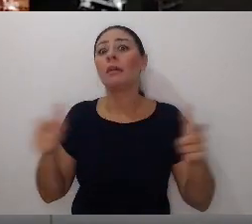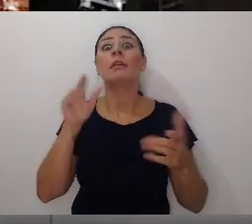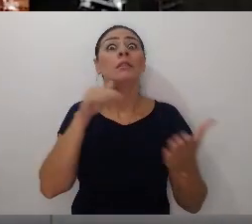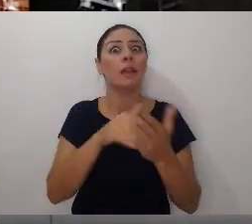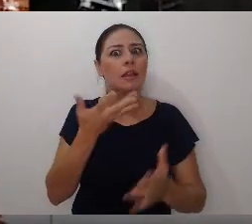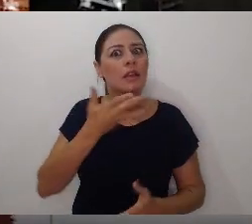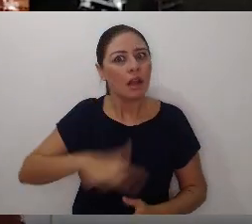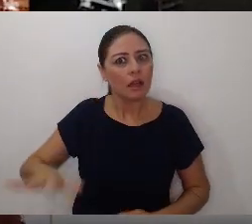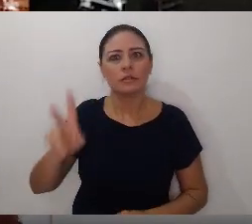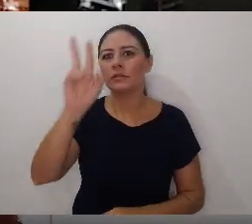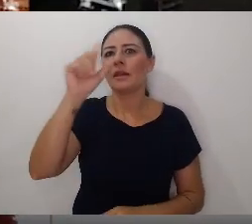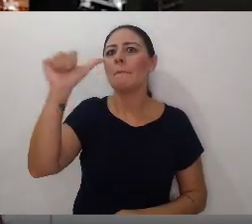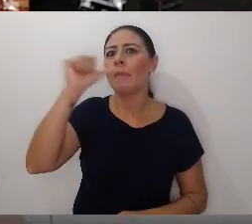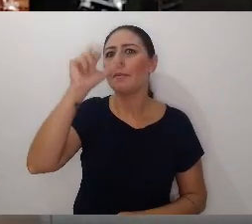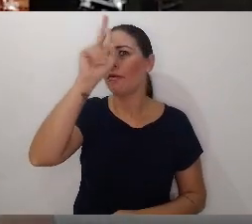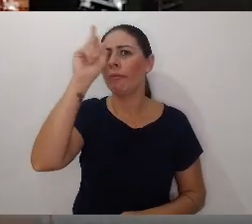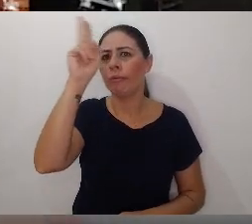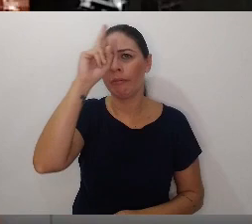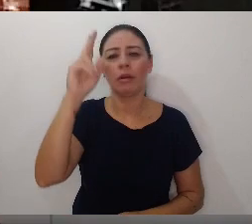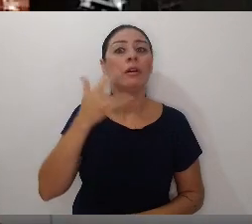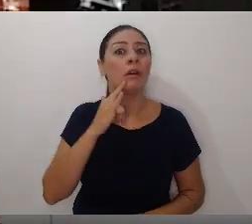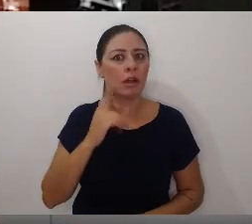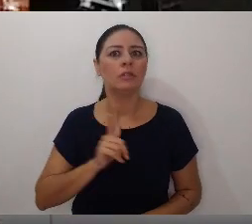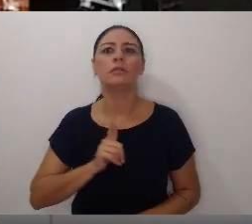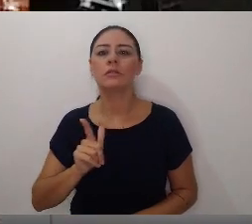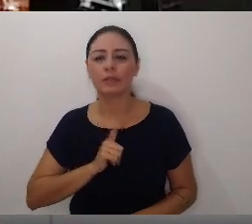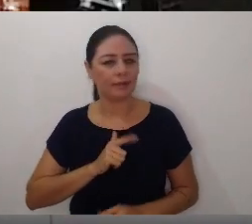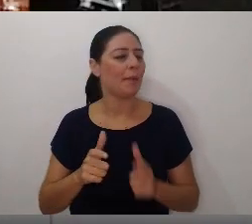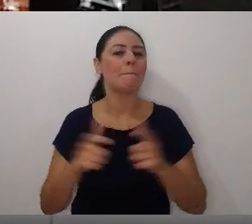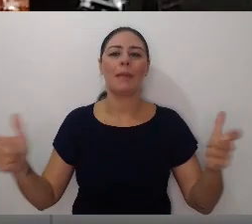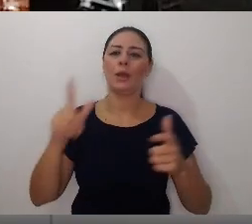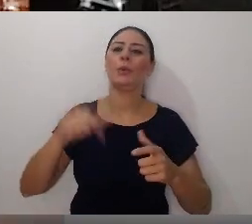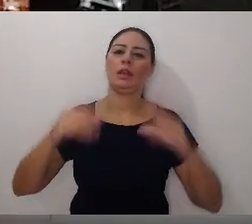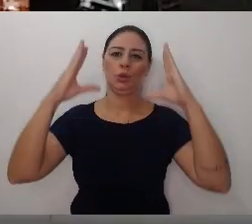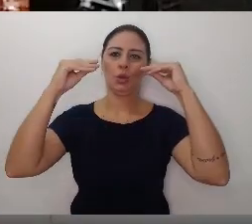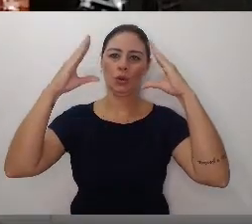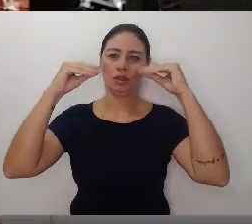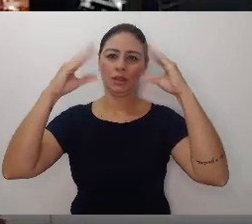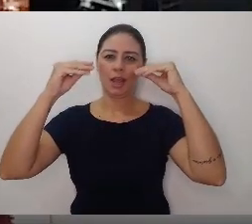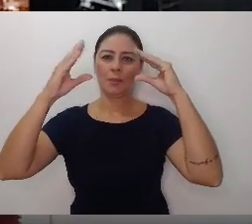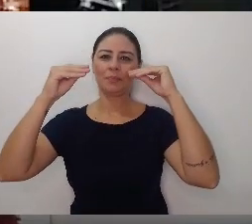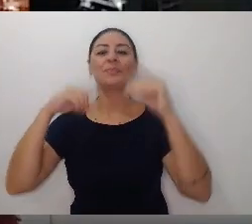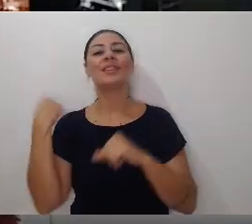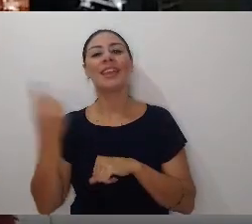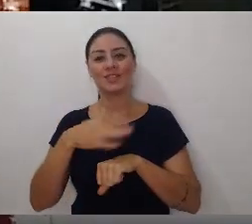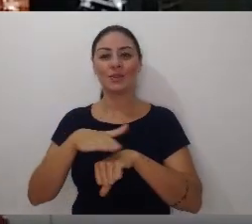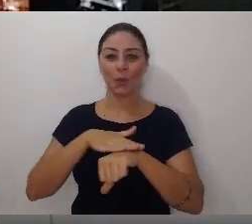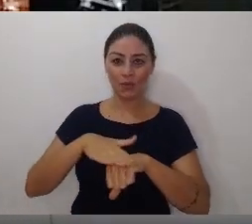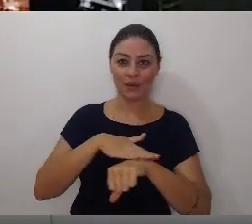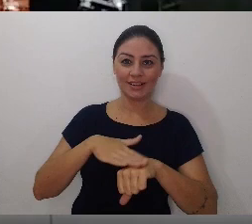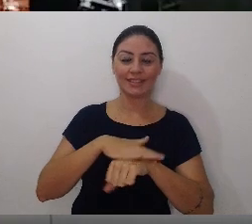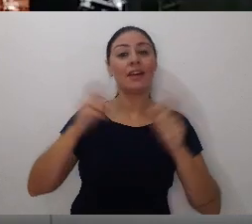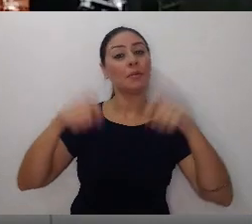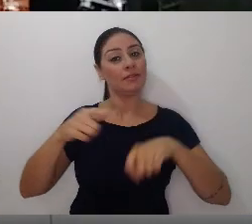quando que aconteciam as coisas. Até criança embriagada nós pegamos. Eram tudo de noite, gente. A